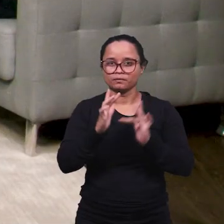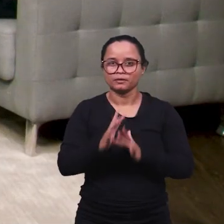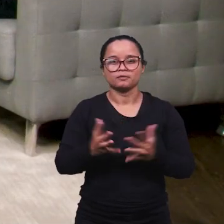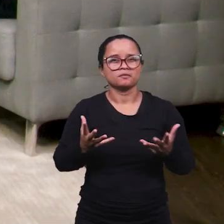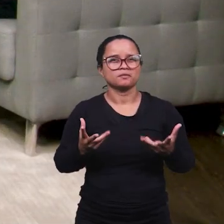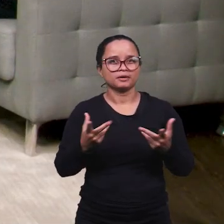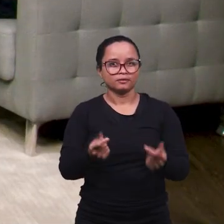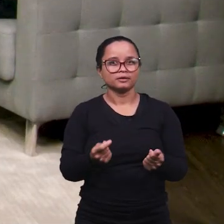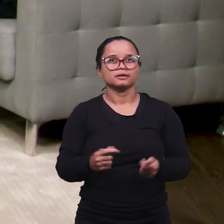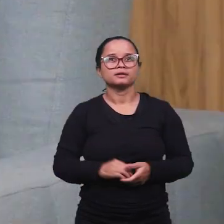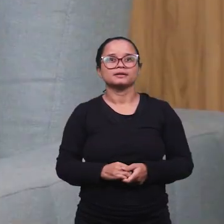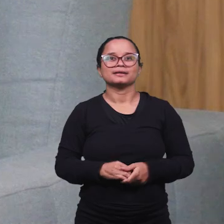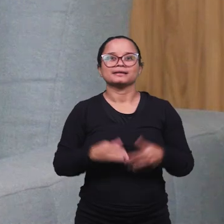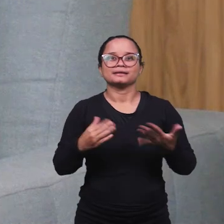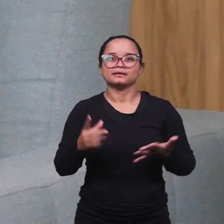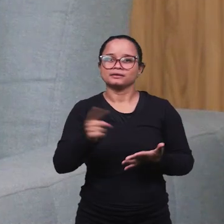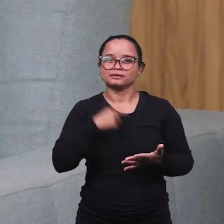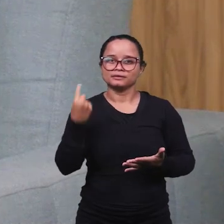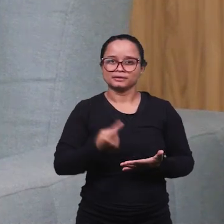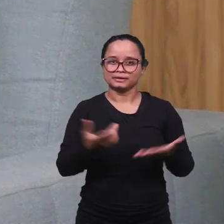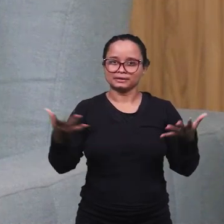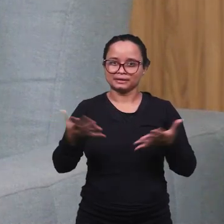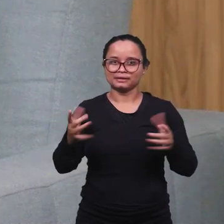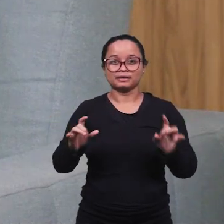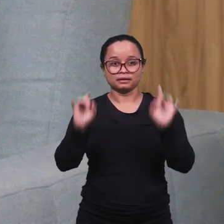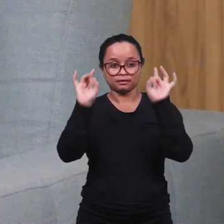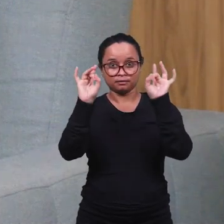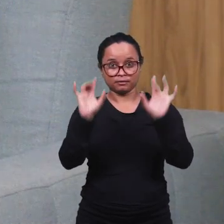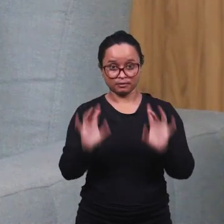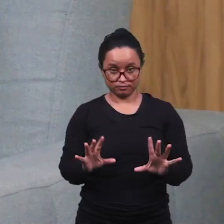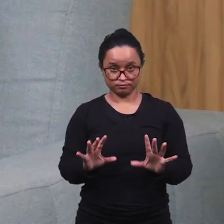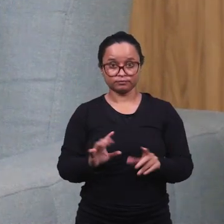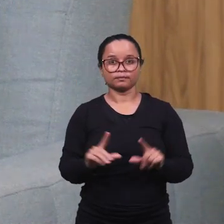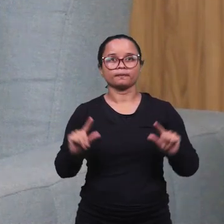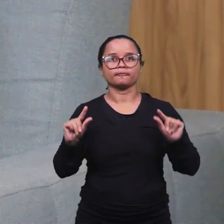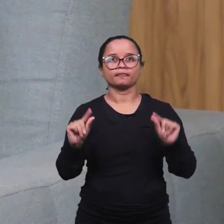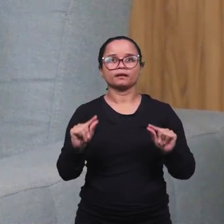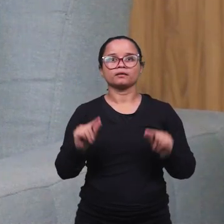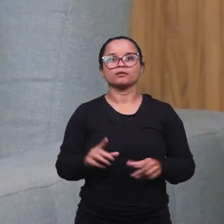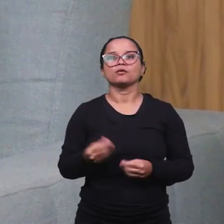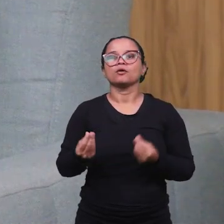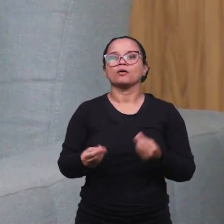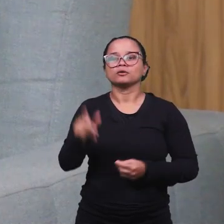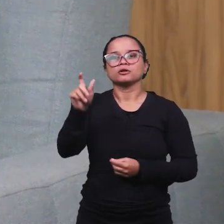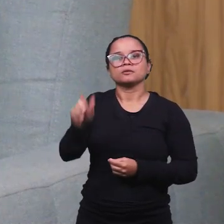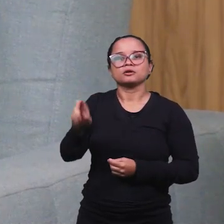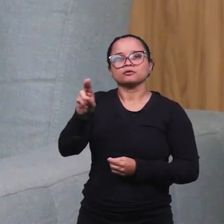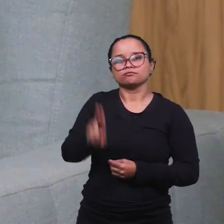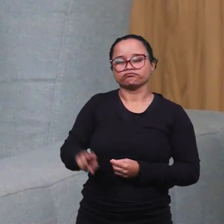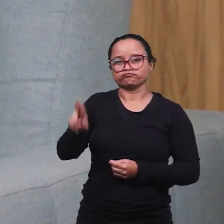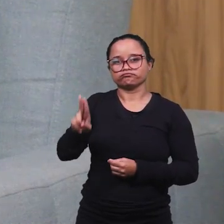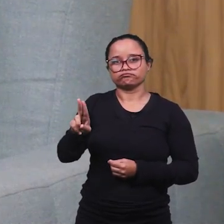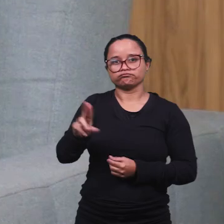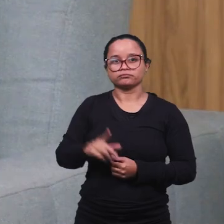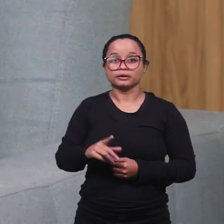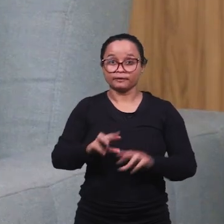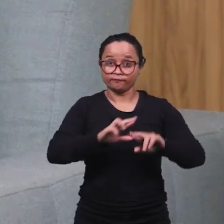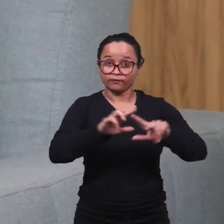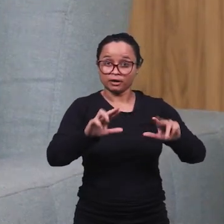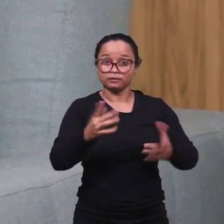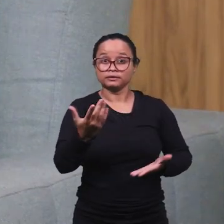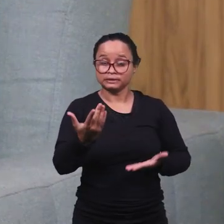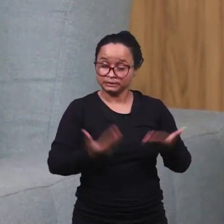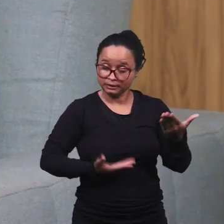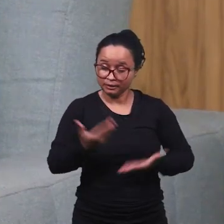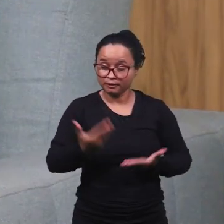maravilha! Meus irmãos, nós estamos falando neste episódio especial sobre instrumentalidade. E temos